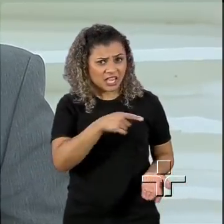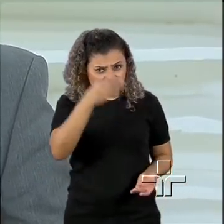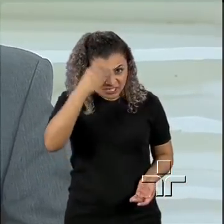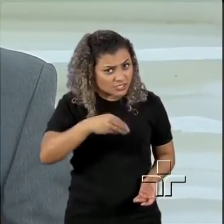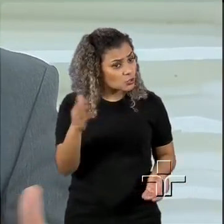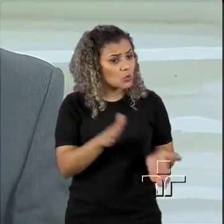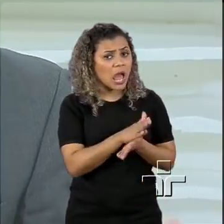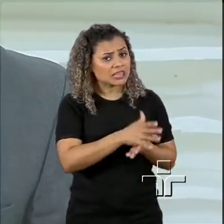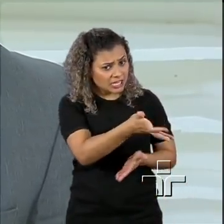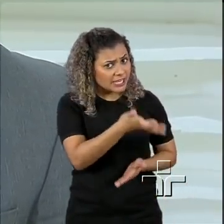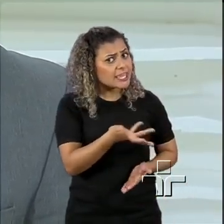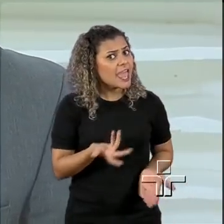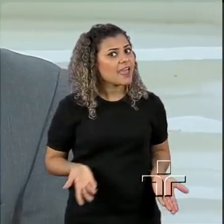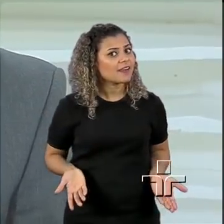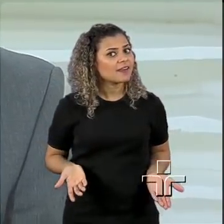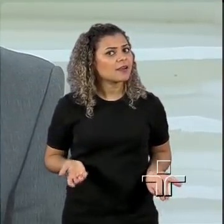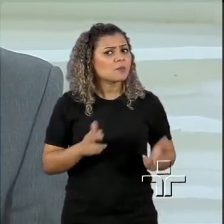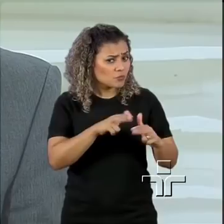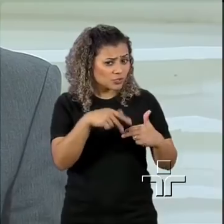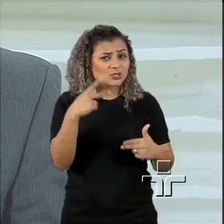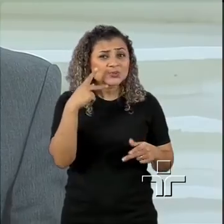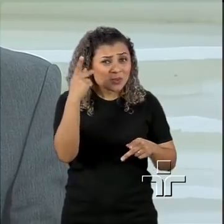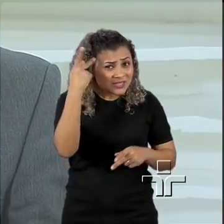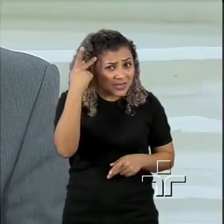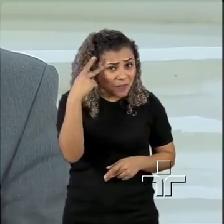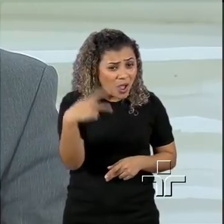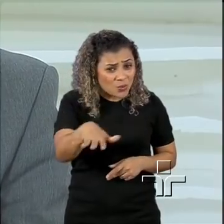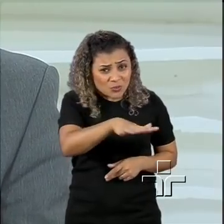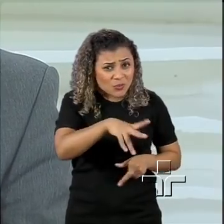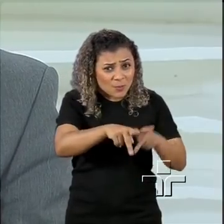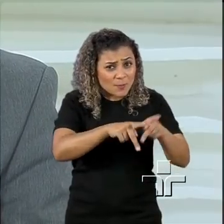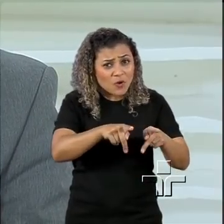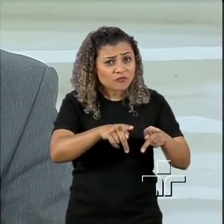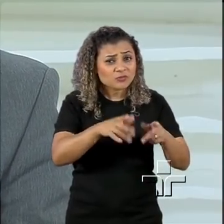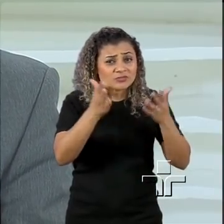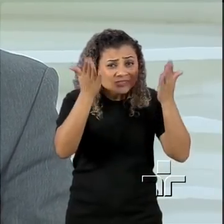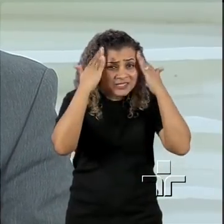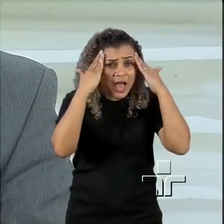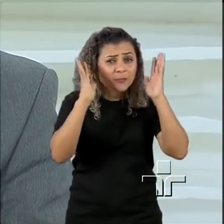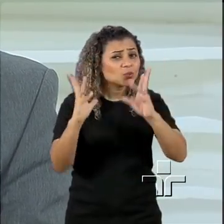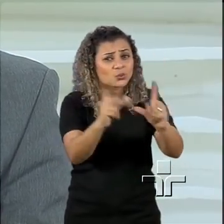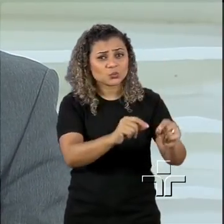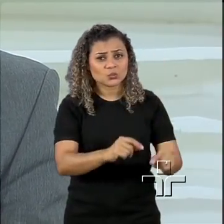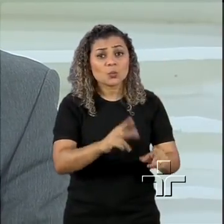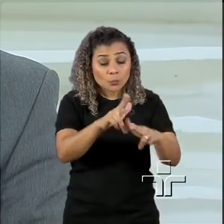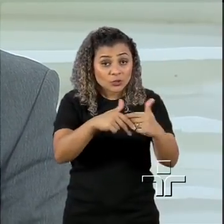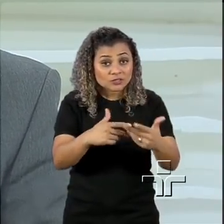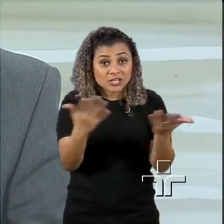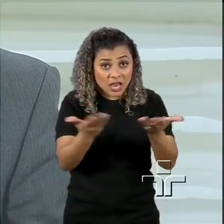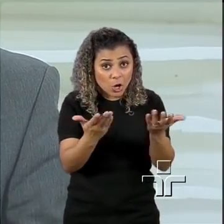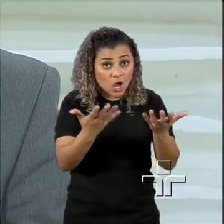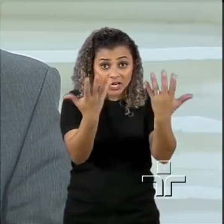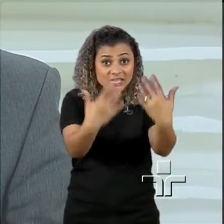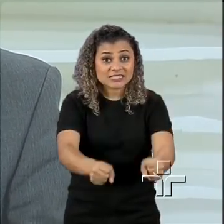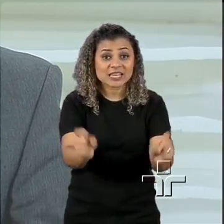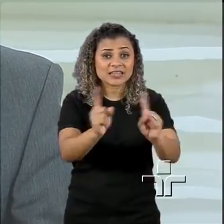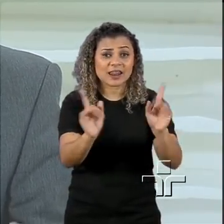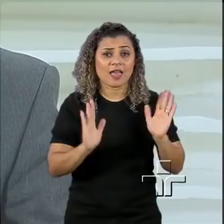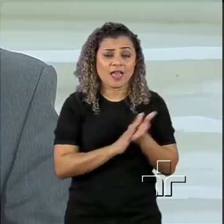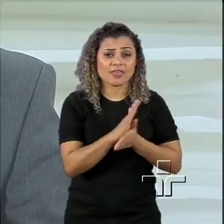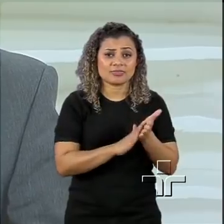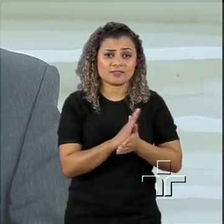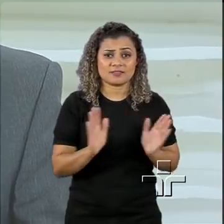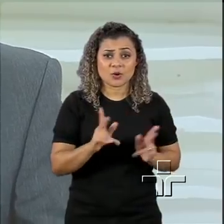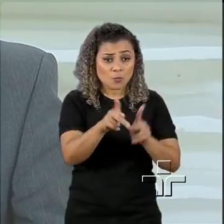disso. E o povo de São Paulo está vendo. Tanto é que a rejeição dele na capital é extraordinariamente grande, que nós vamos estadualizar na campanha.